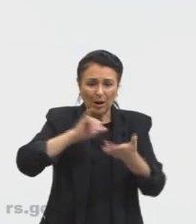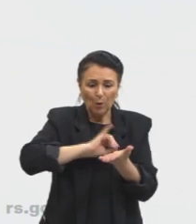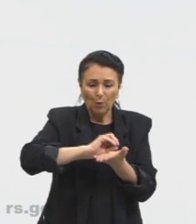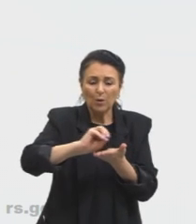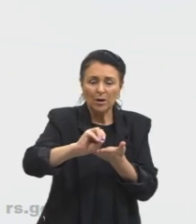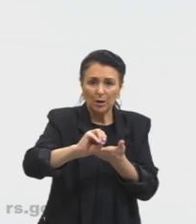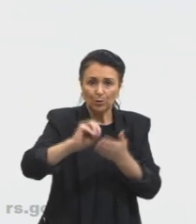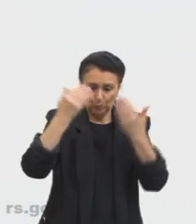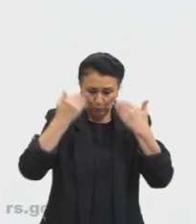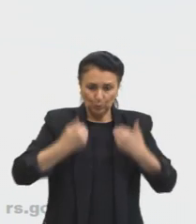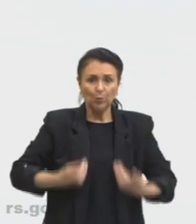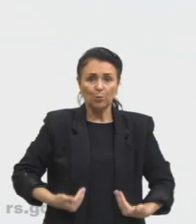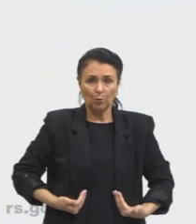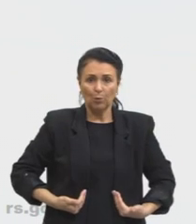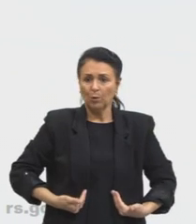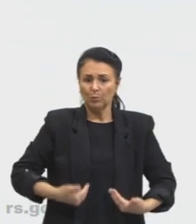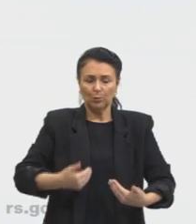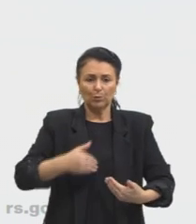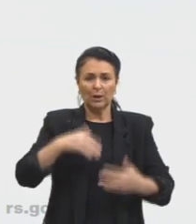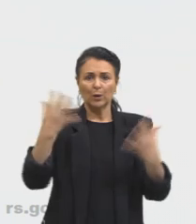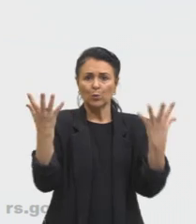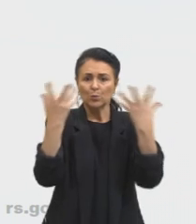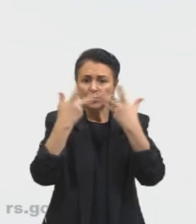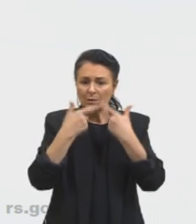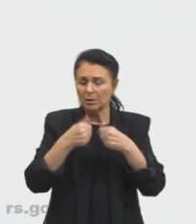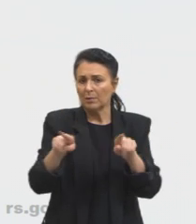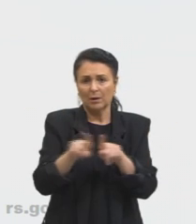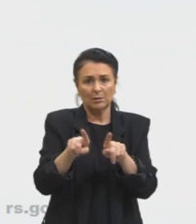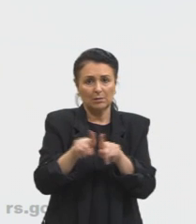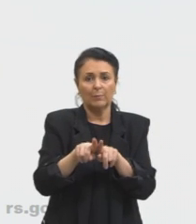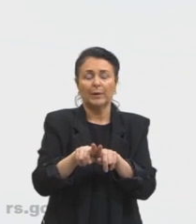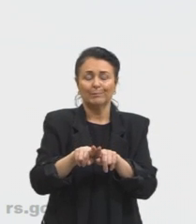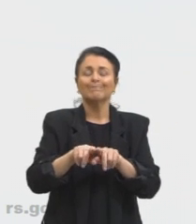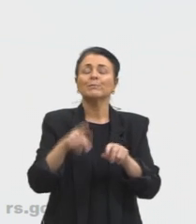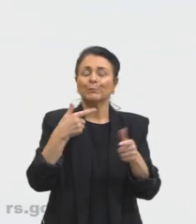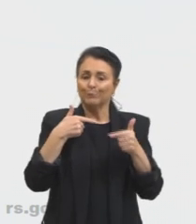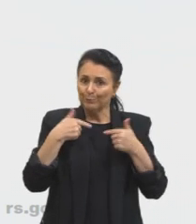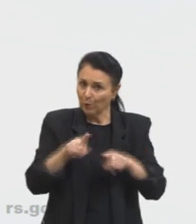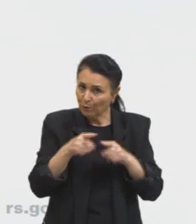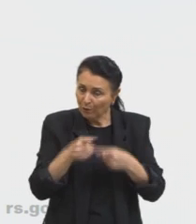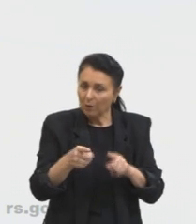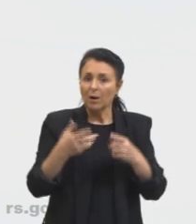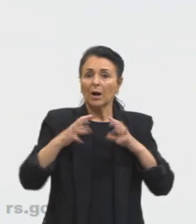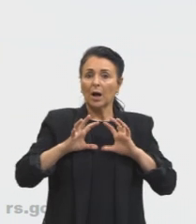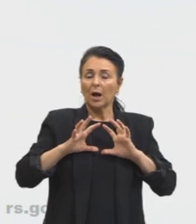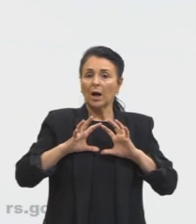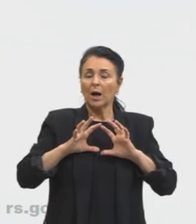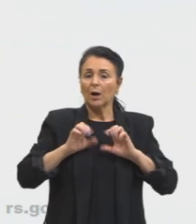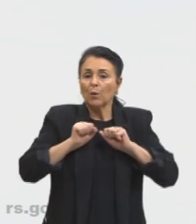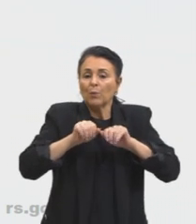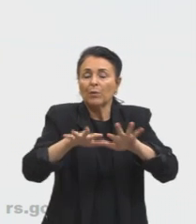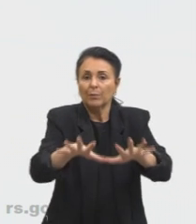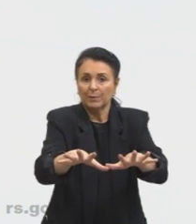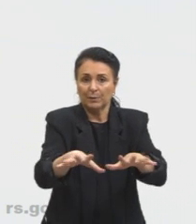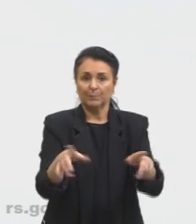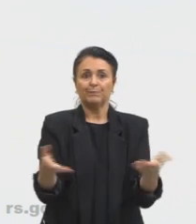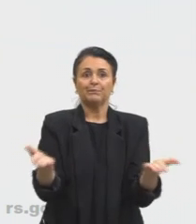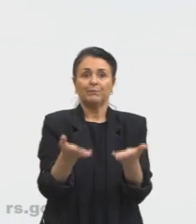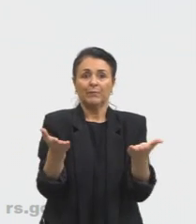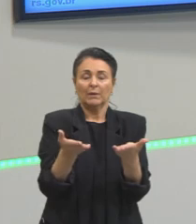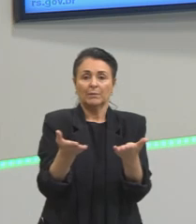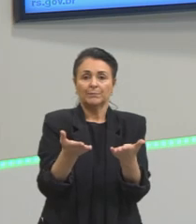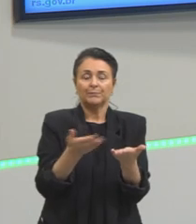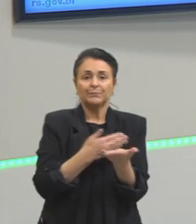fazer com que nós tenhamos aí esse essa contaminação tá vamos ver mais um aqui ó a